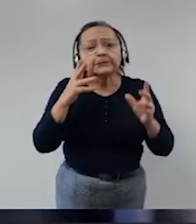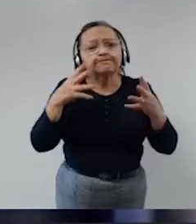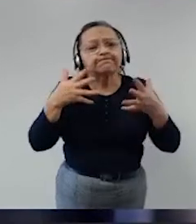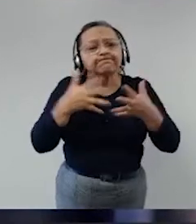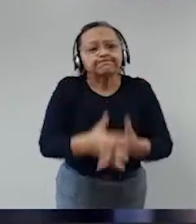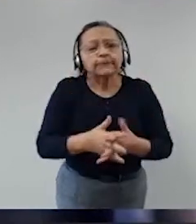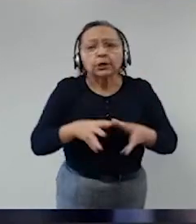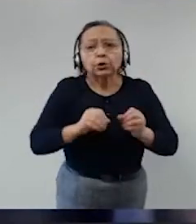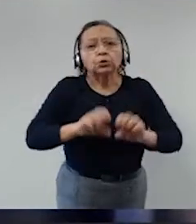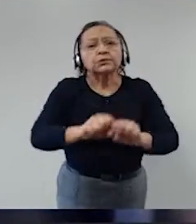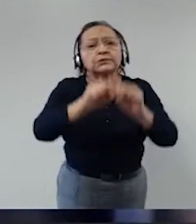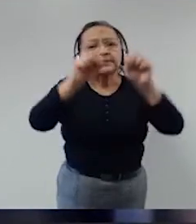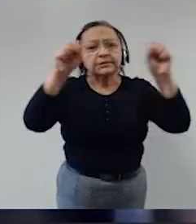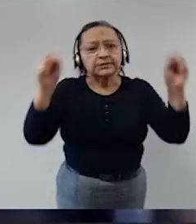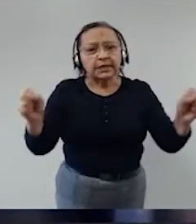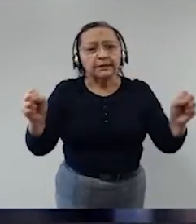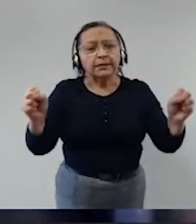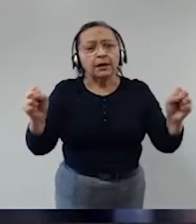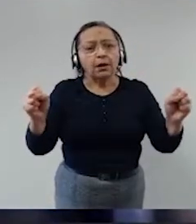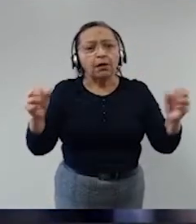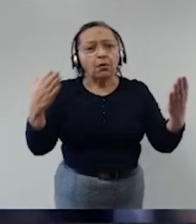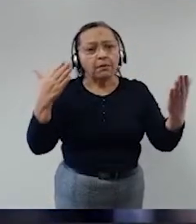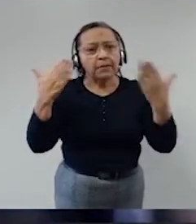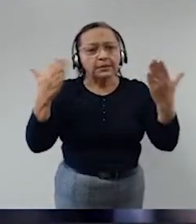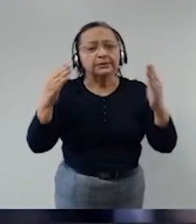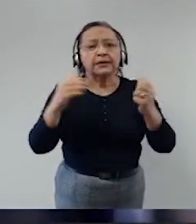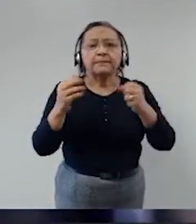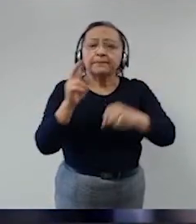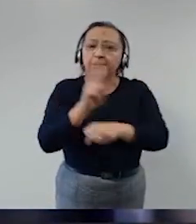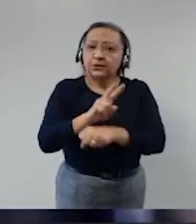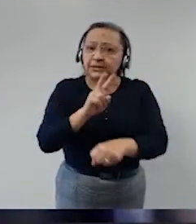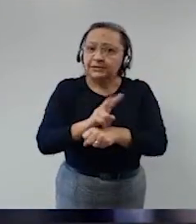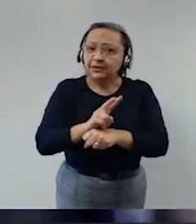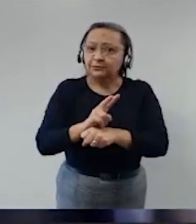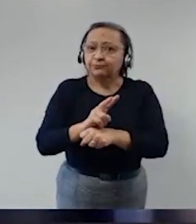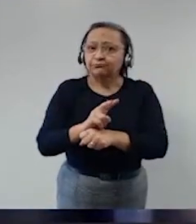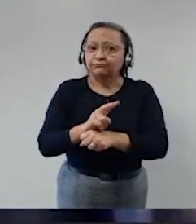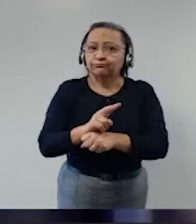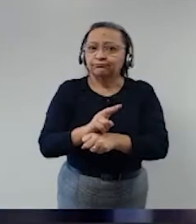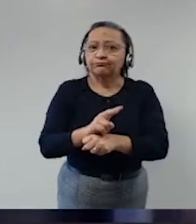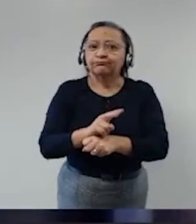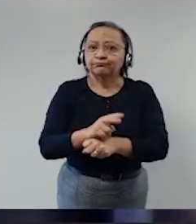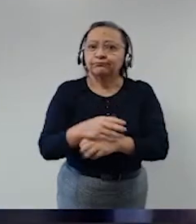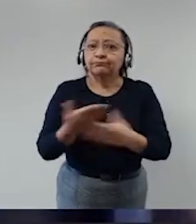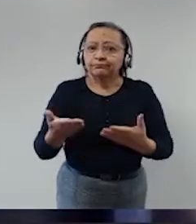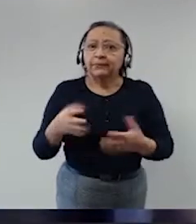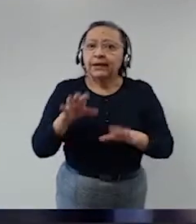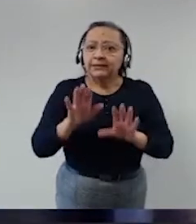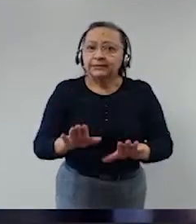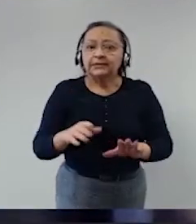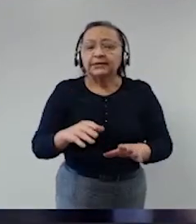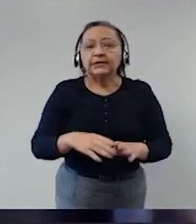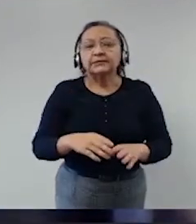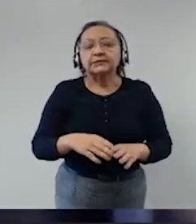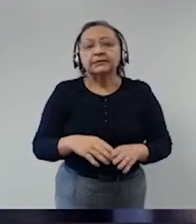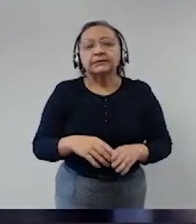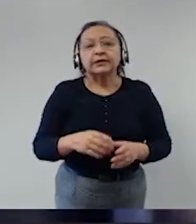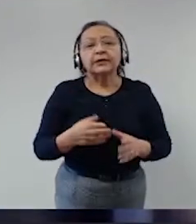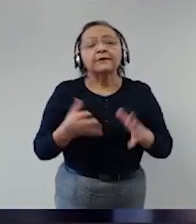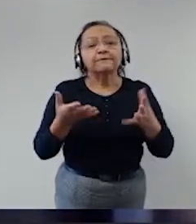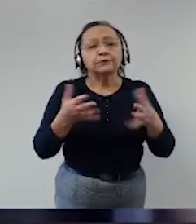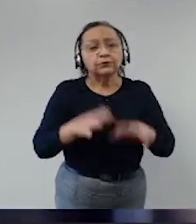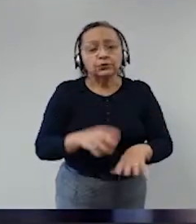sistema baseado na proteção do vulnerável na relação entre o capital e o trabalho, de maneira que as incursões do